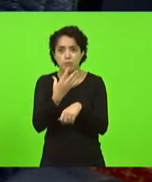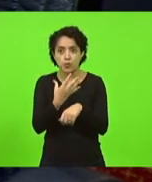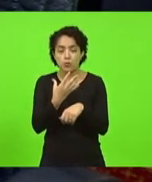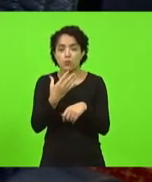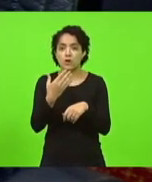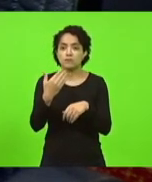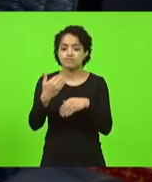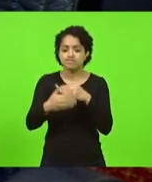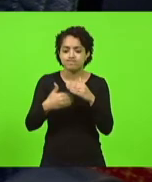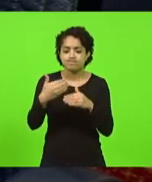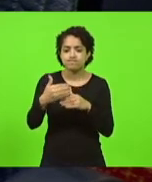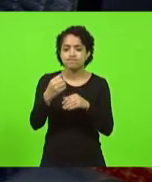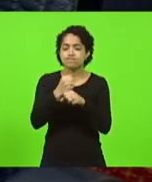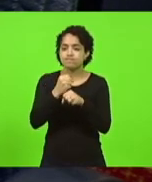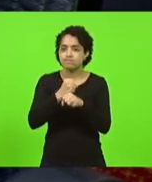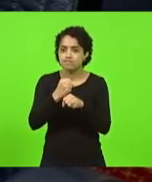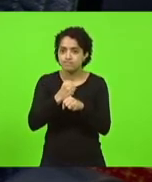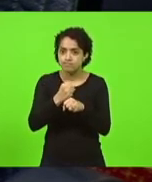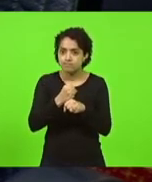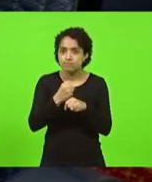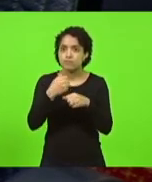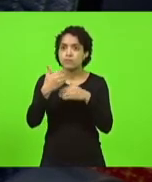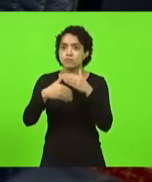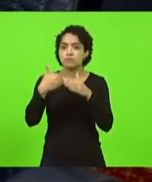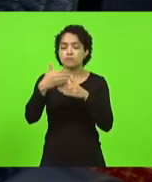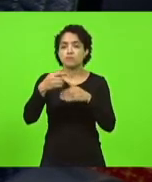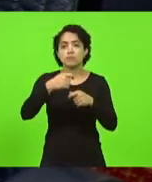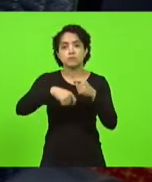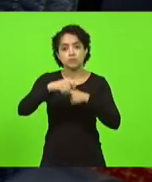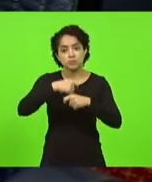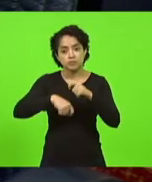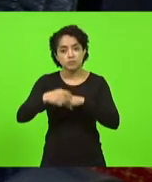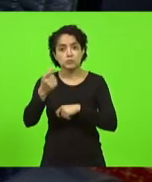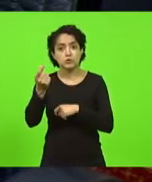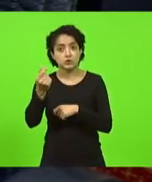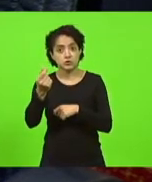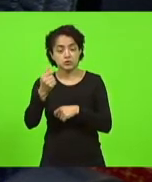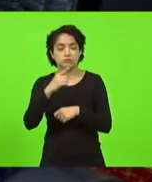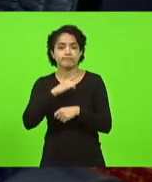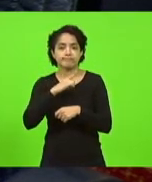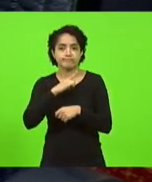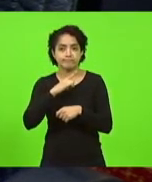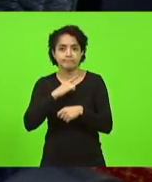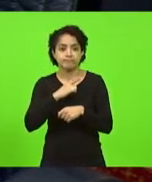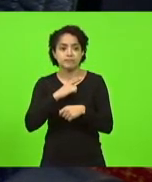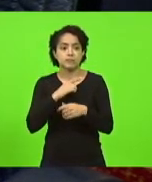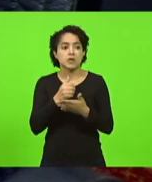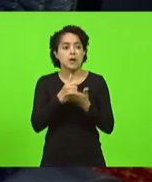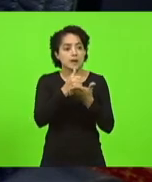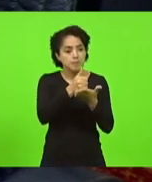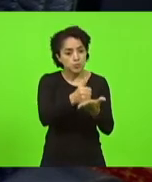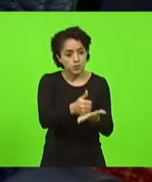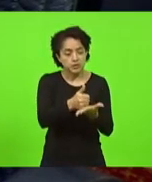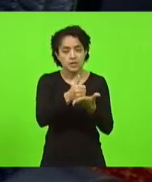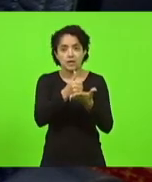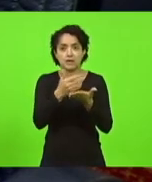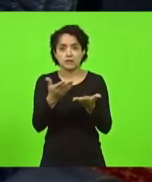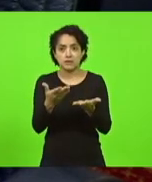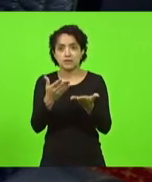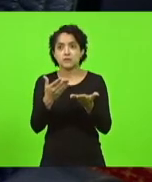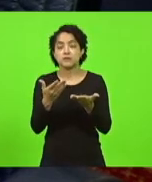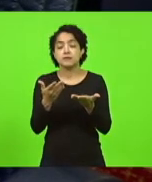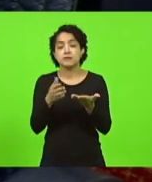construiu economia, que tem recursos para, inclusive, amparar os pleitos dos seus servidores, mas nós